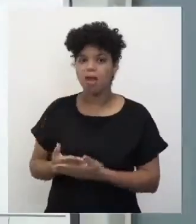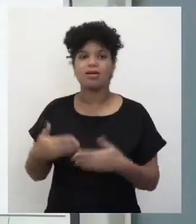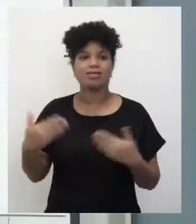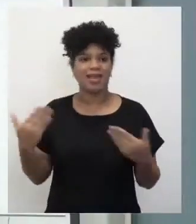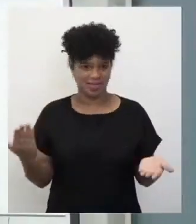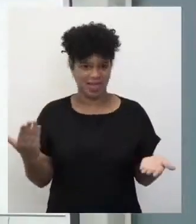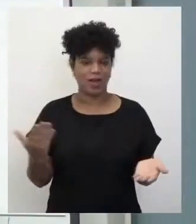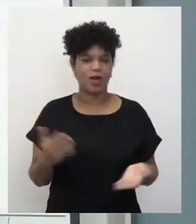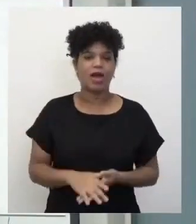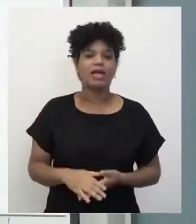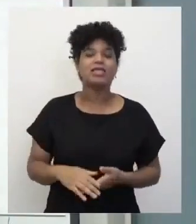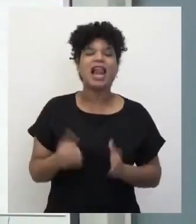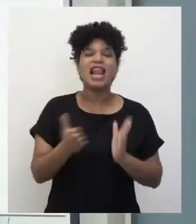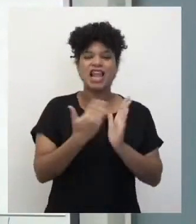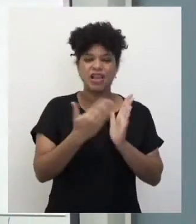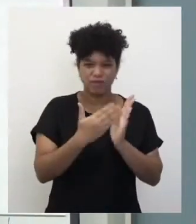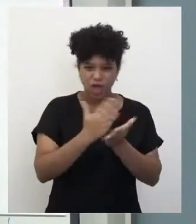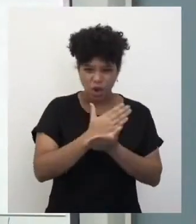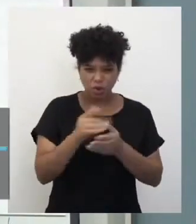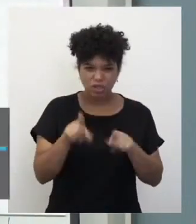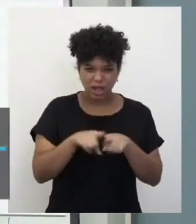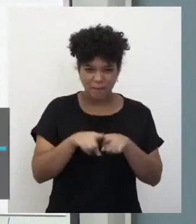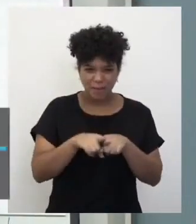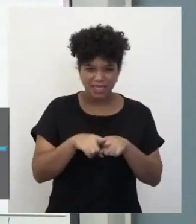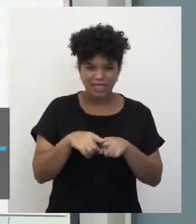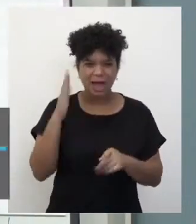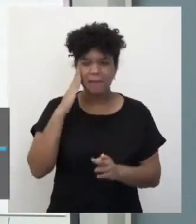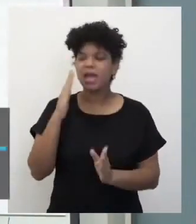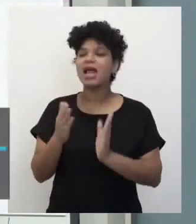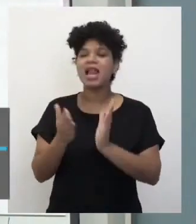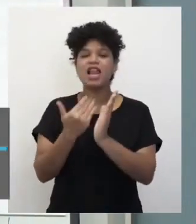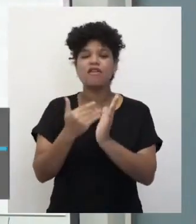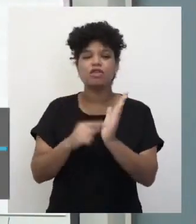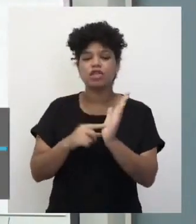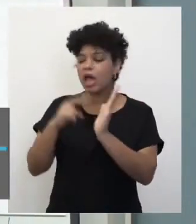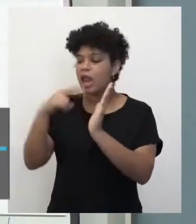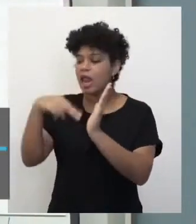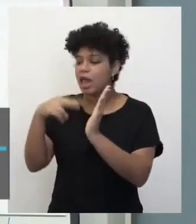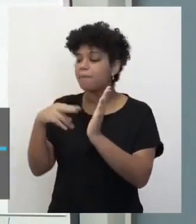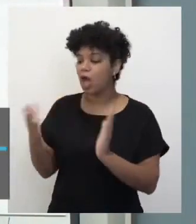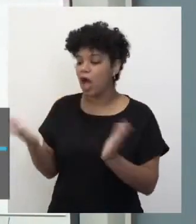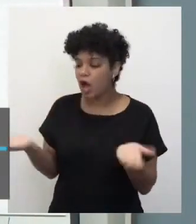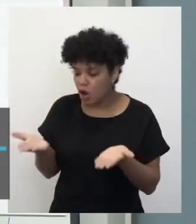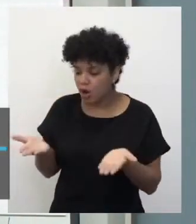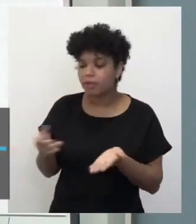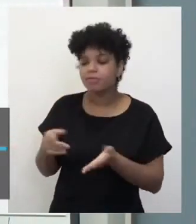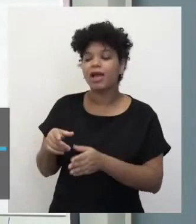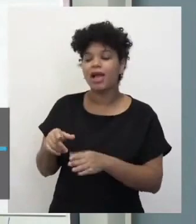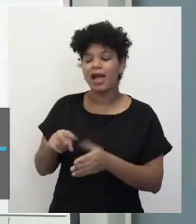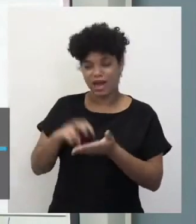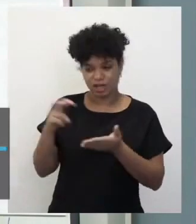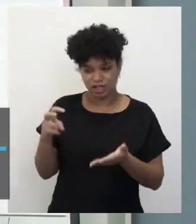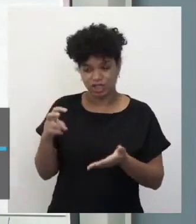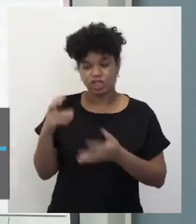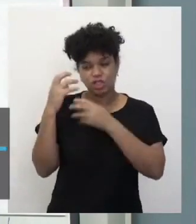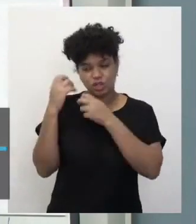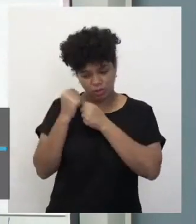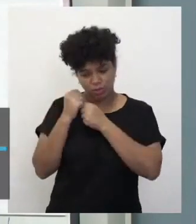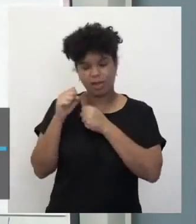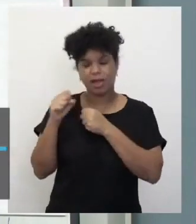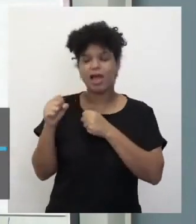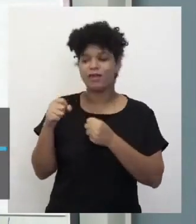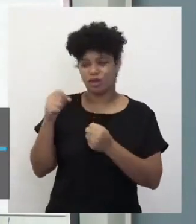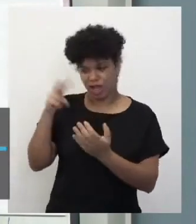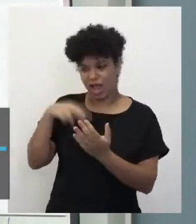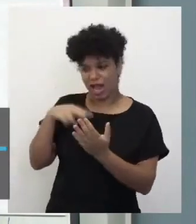de comprar livrinhos, né, e ler para nós lendas antigas, historinhas, as chamadas histórias da carochinha. Geralmente